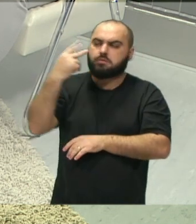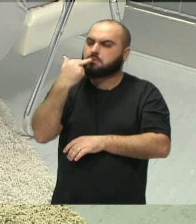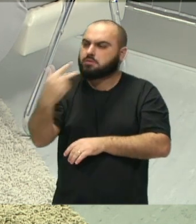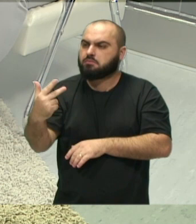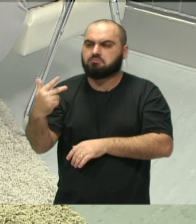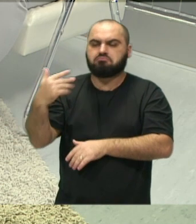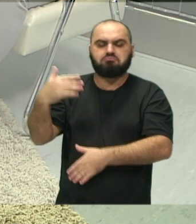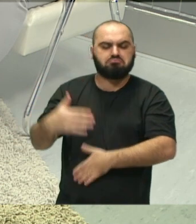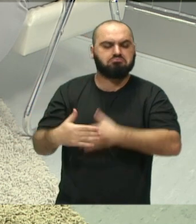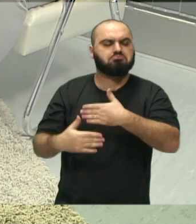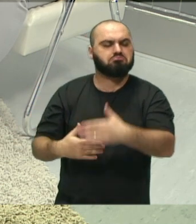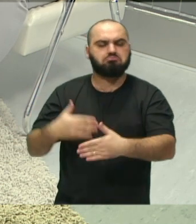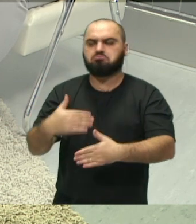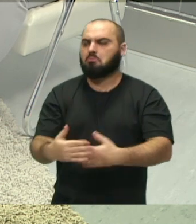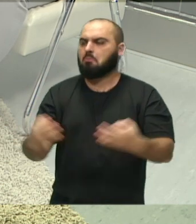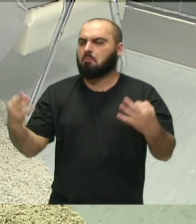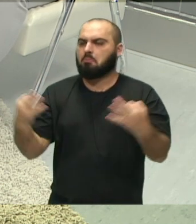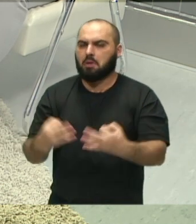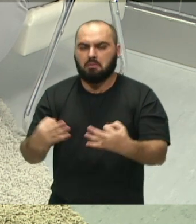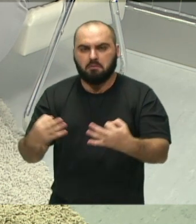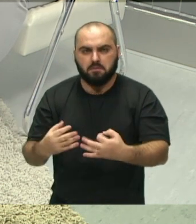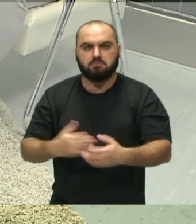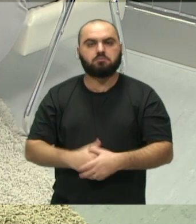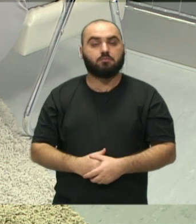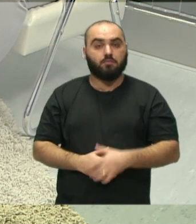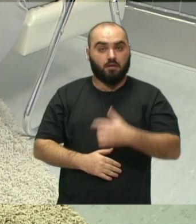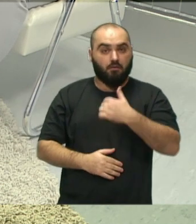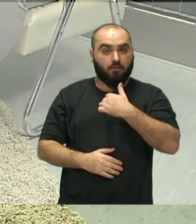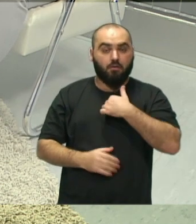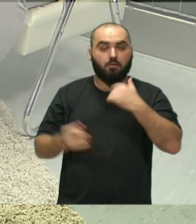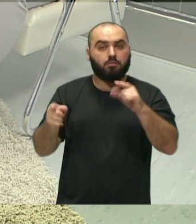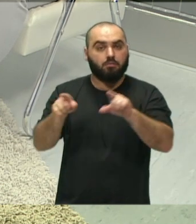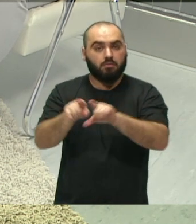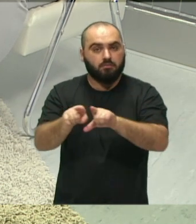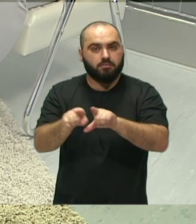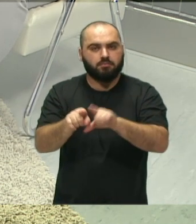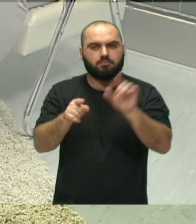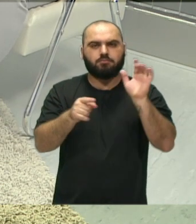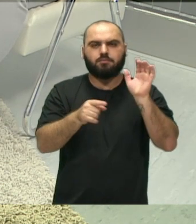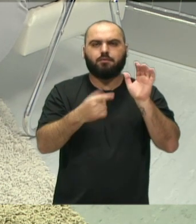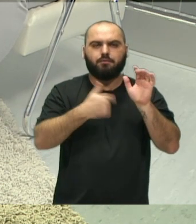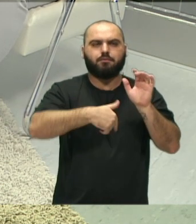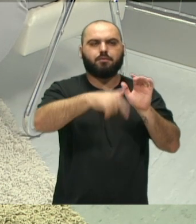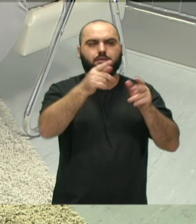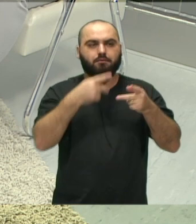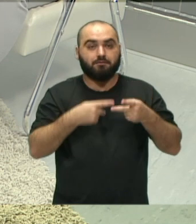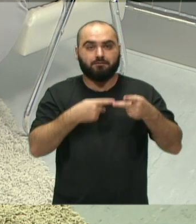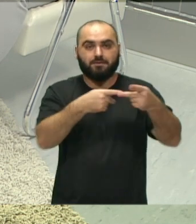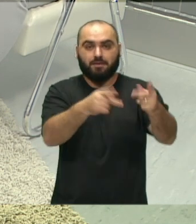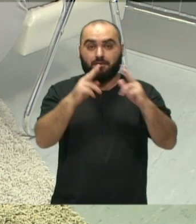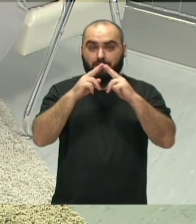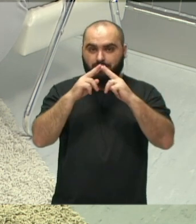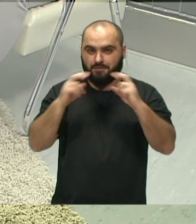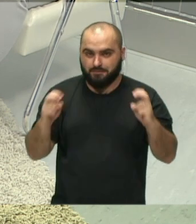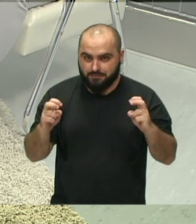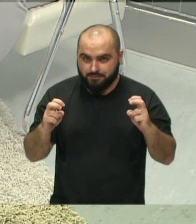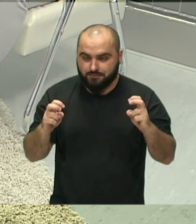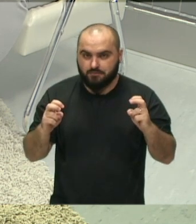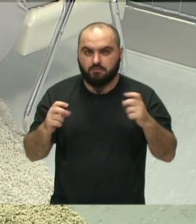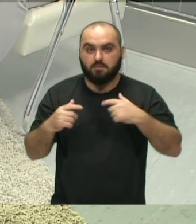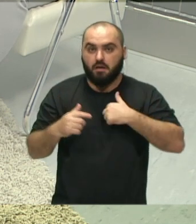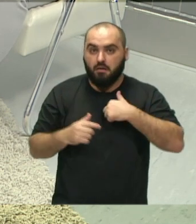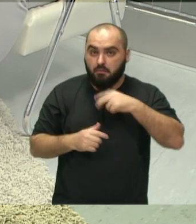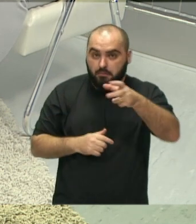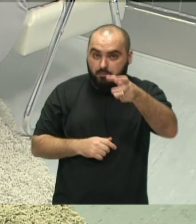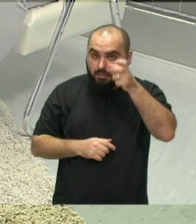e avançando muito. Eu, inclusive, fiz recentemente visita à nossa capital, Florianópolis, onde eu